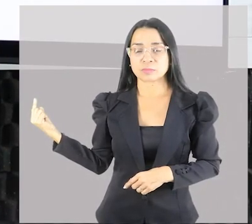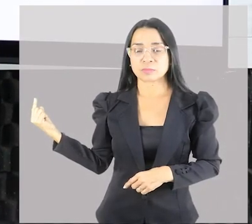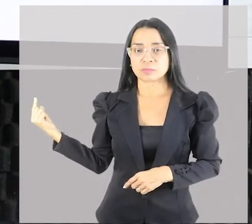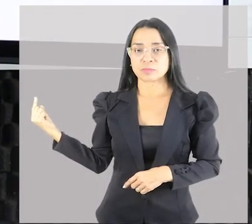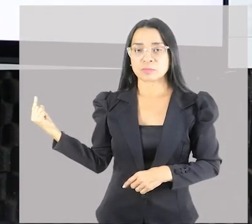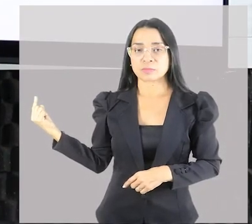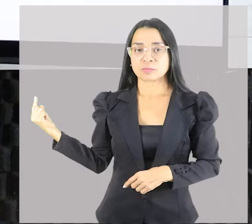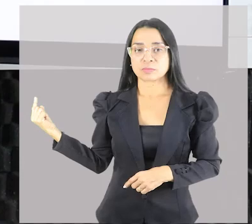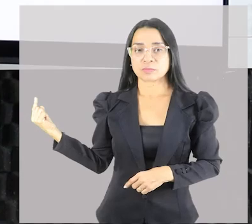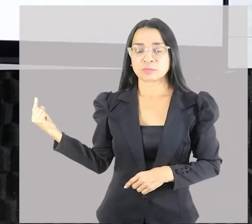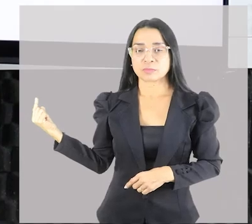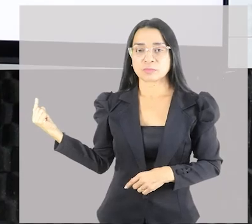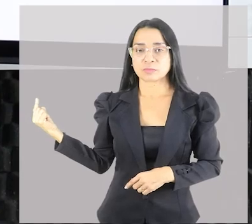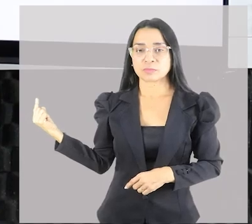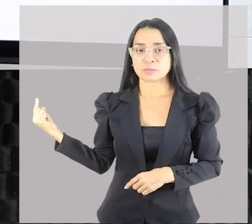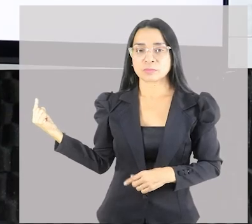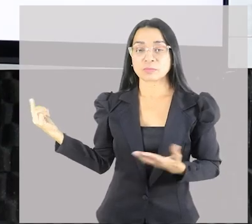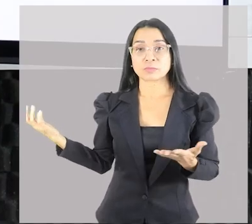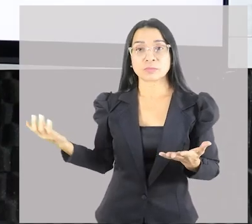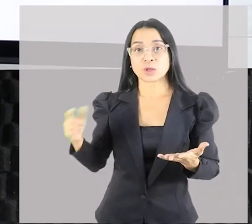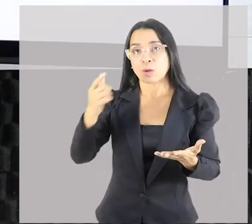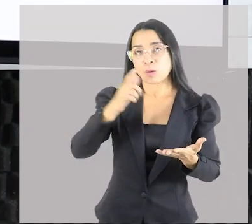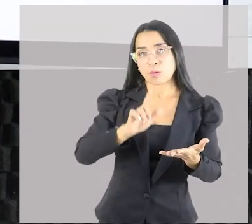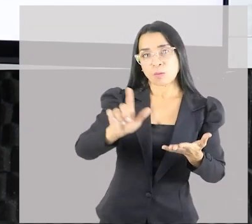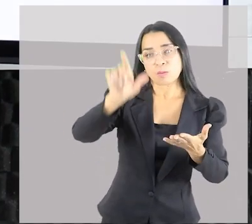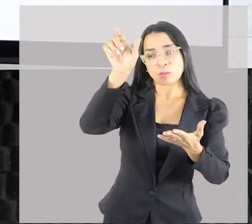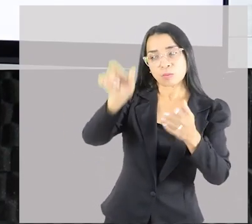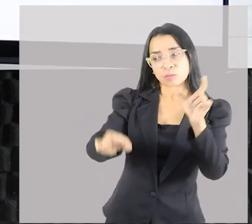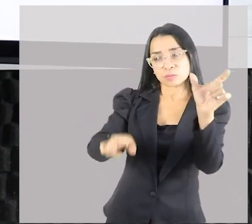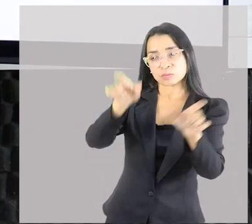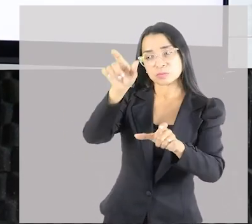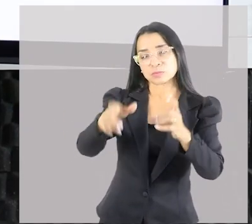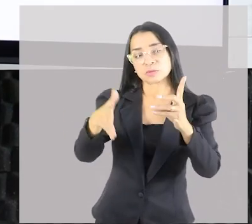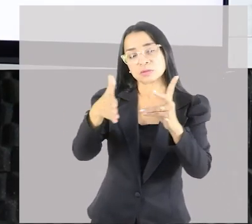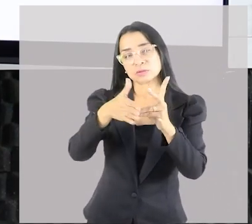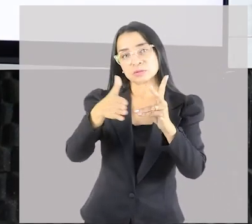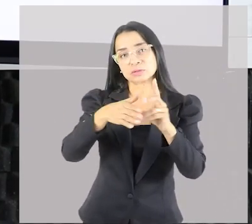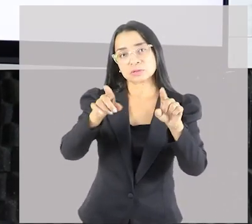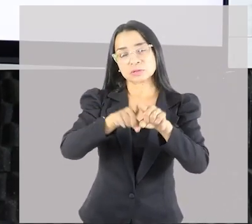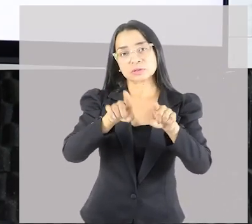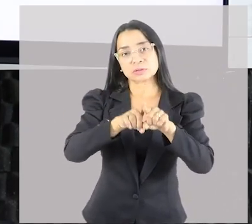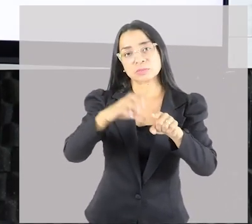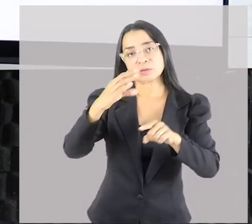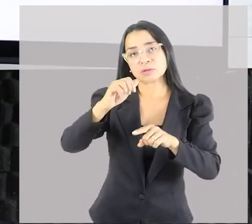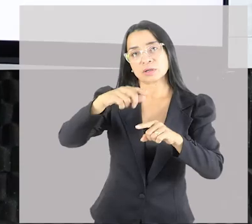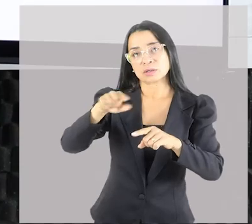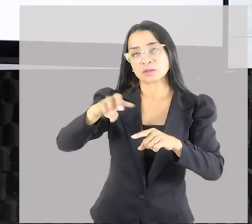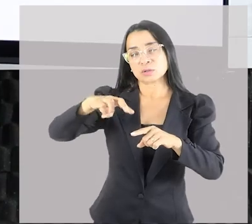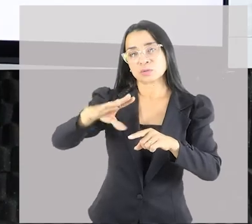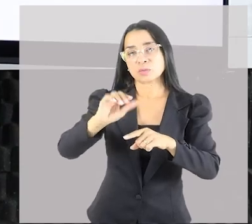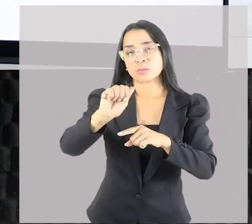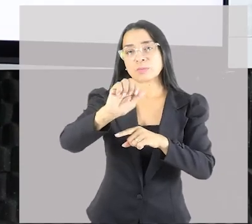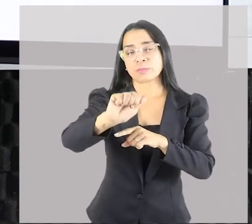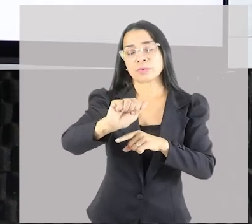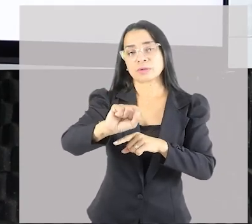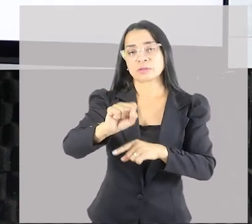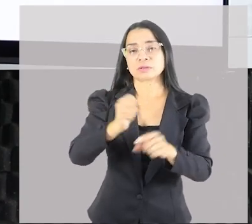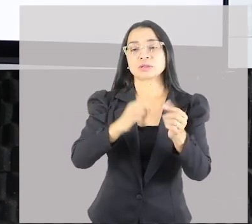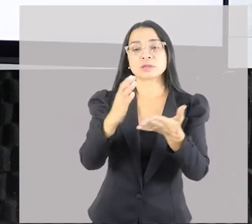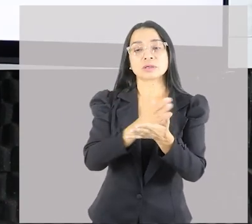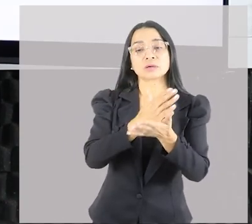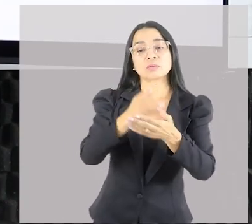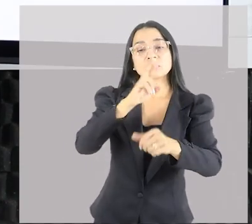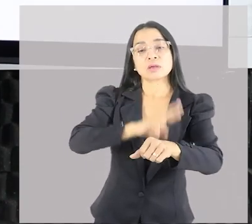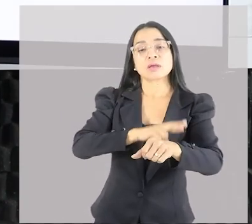fazendeiro, o vaqueiro, sua mulher, entre outros os indígenas e os cazumbas em alguns sotaques de boi.